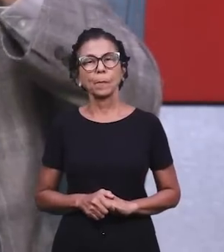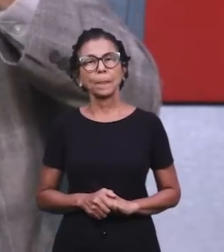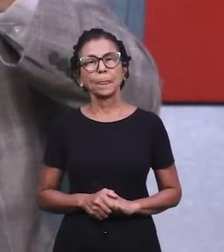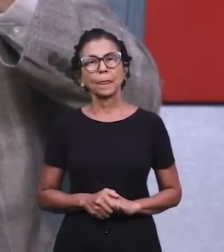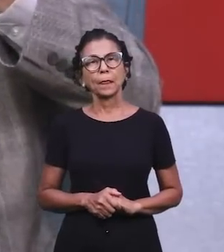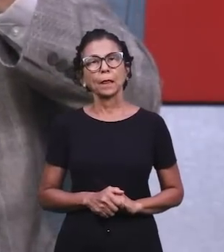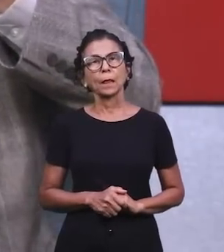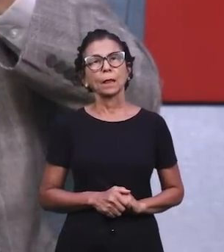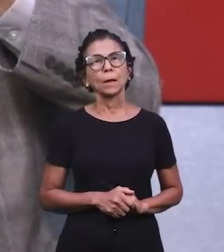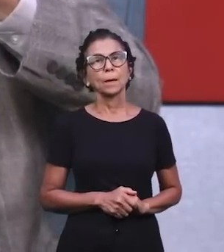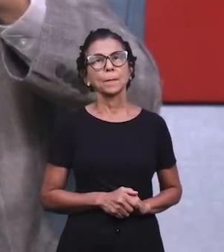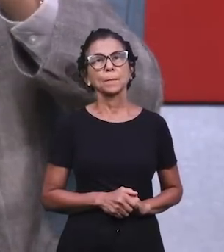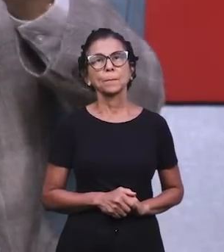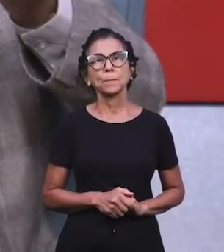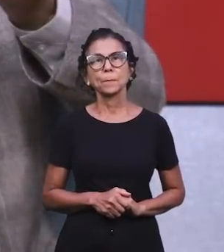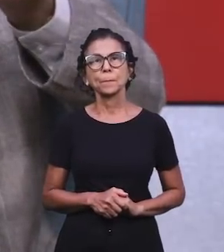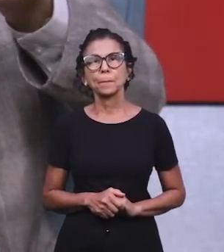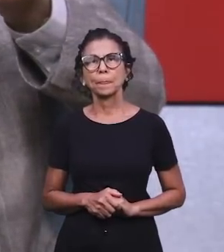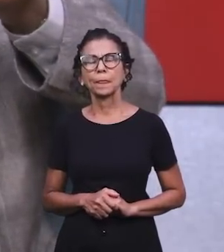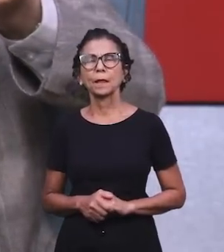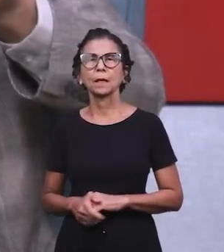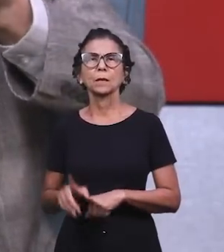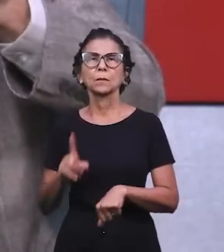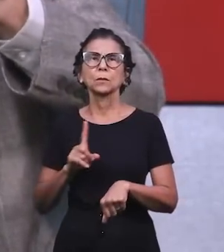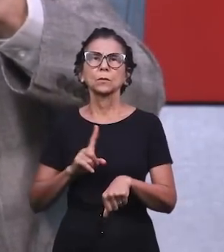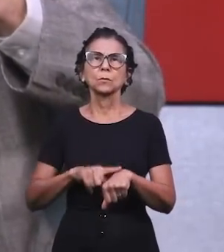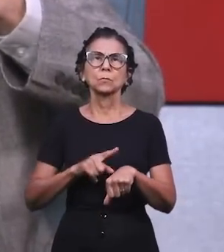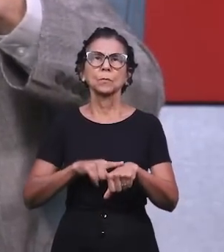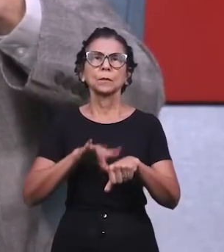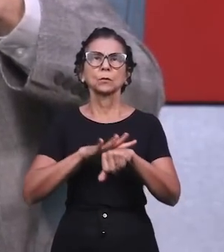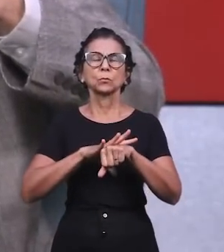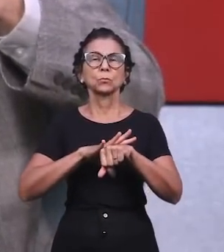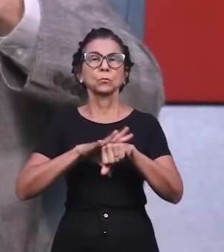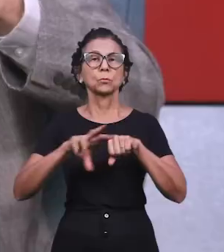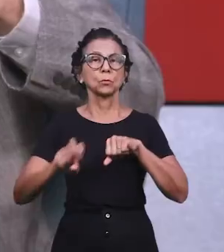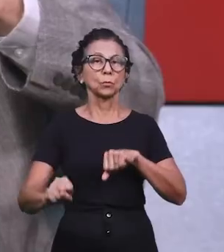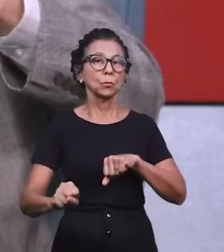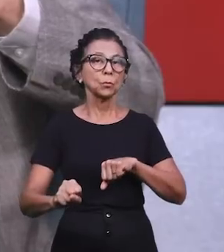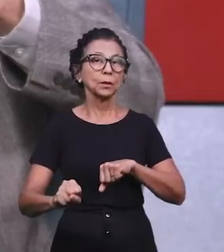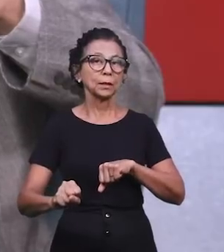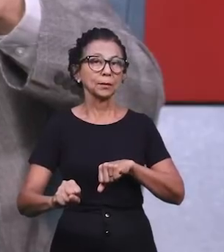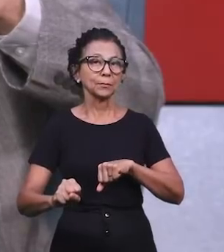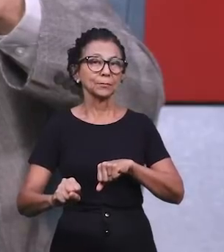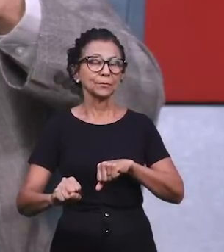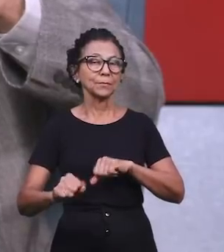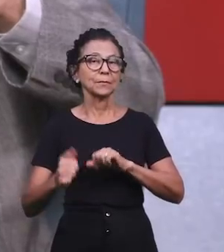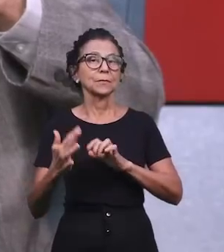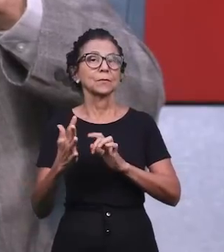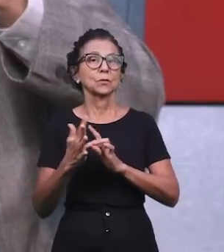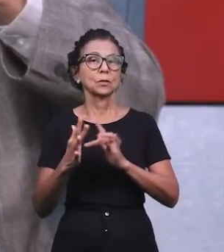momentos das curas, Jesus menciona a fé.